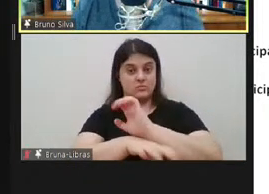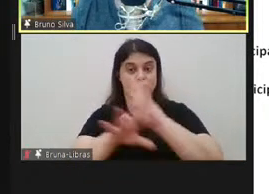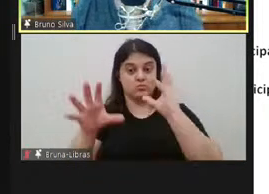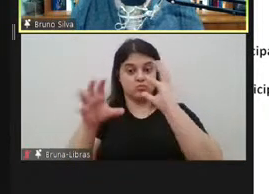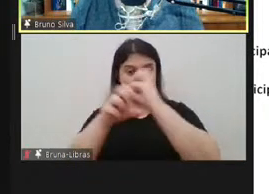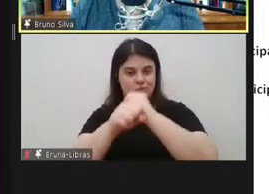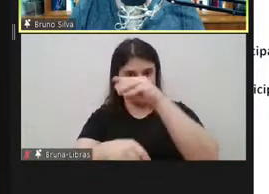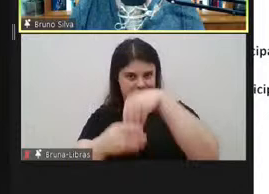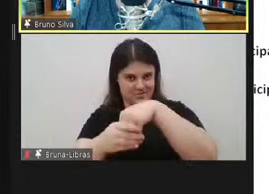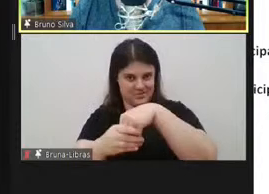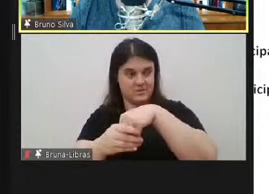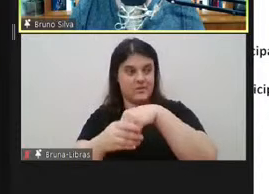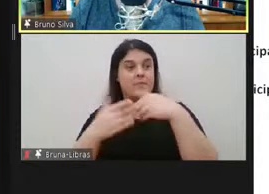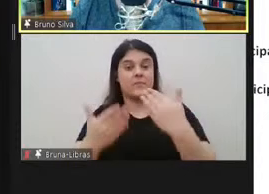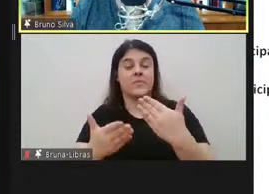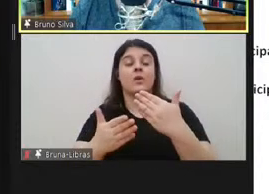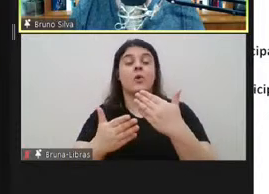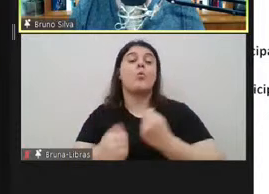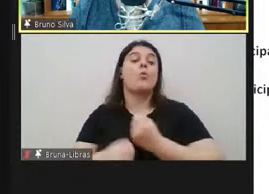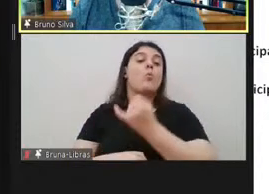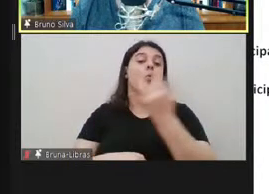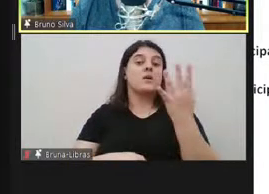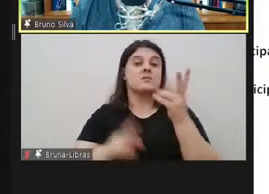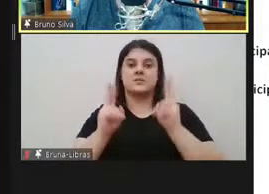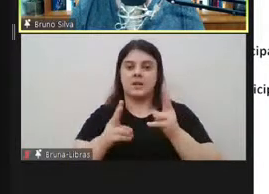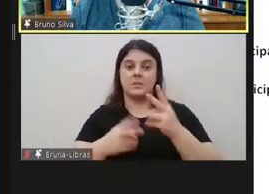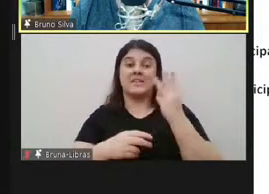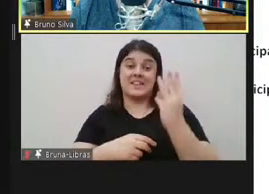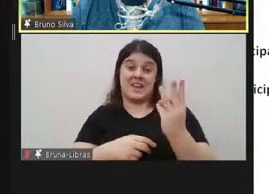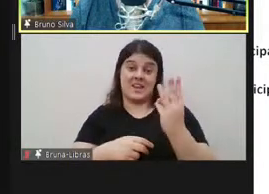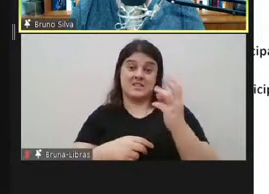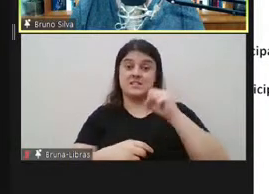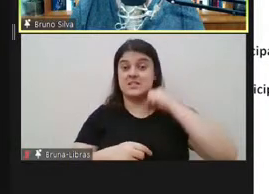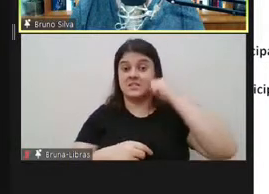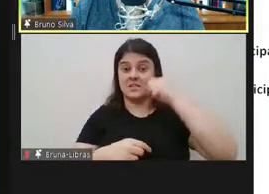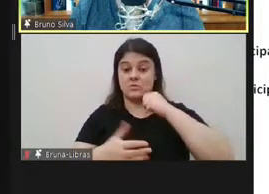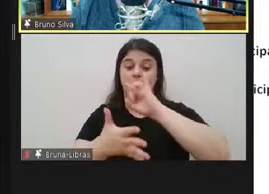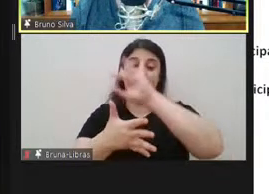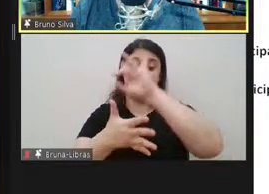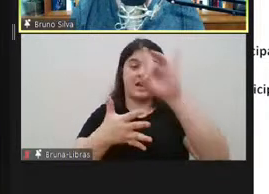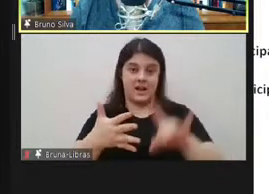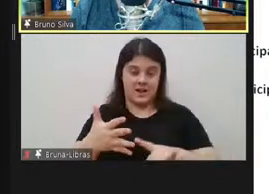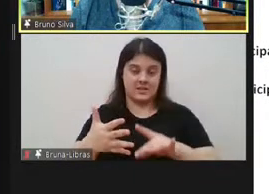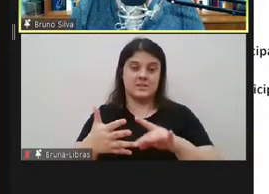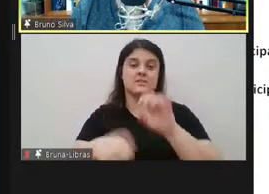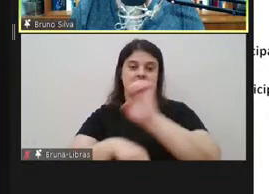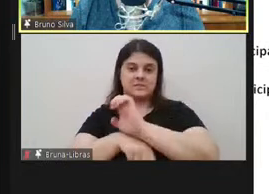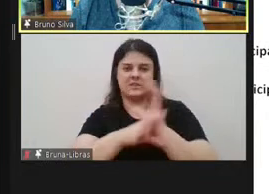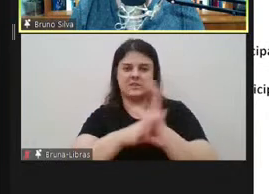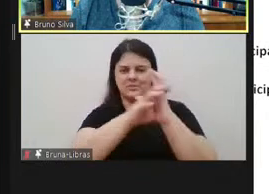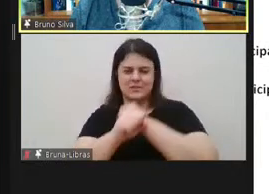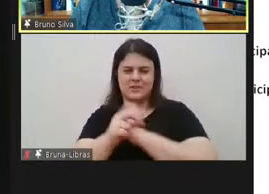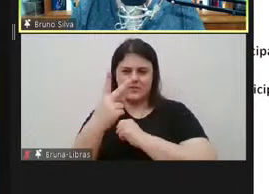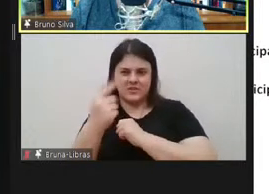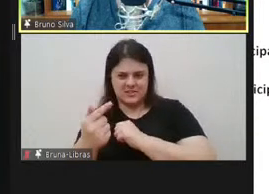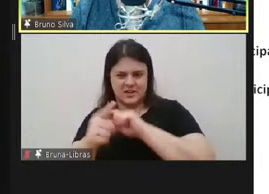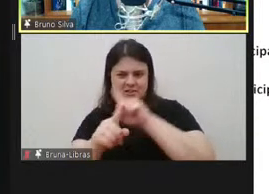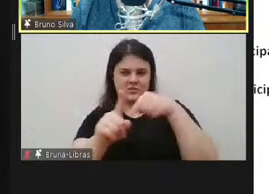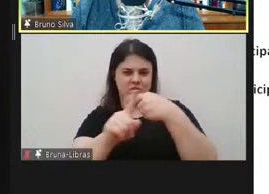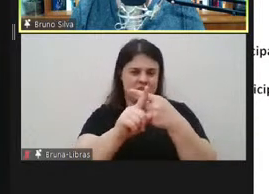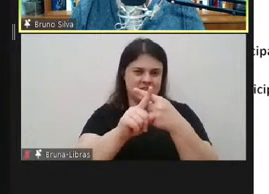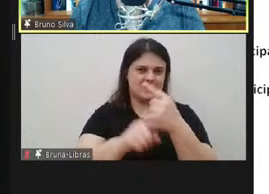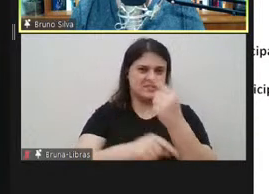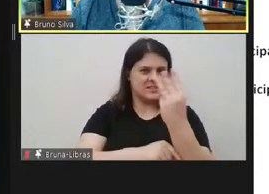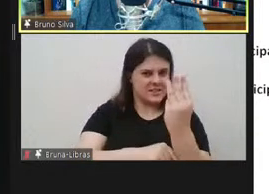Federativa então o número é fixo eu tenho três senadores por estado três vezes 27 aqui como eu vi eu tenho